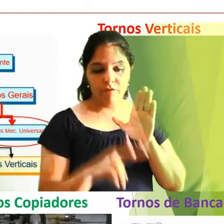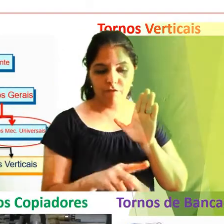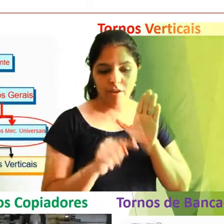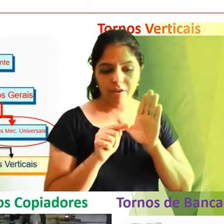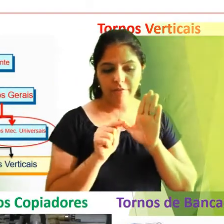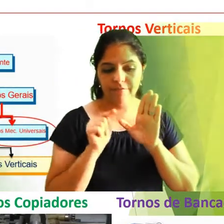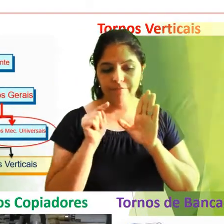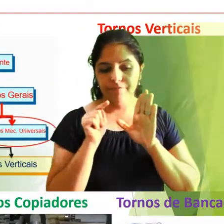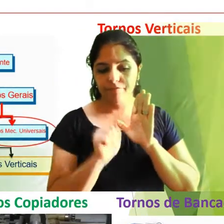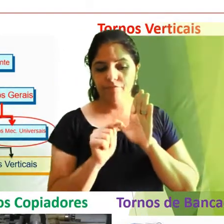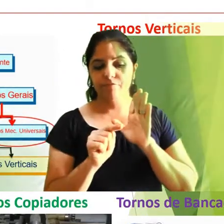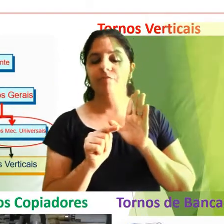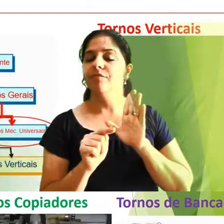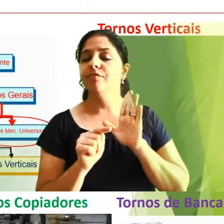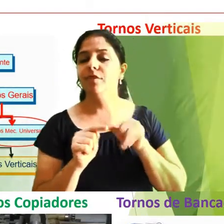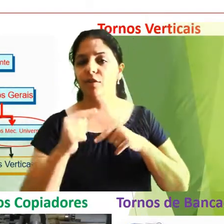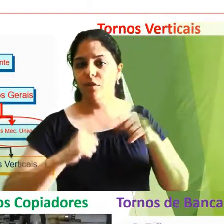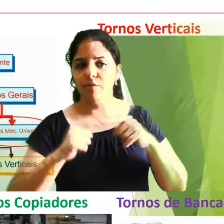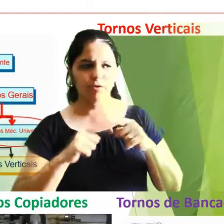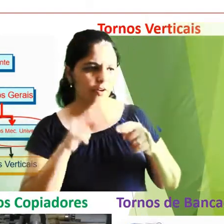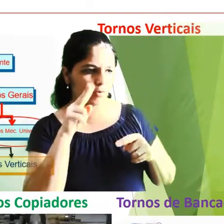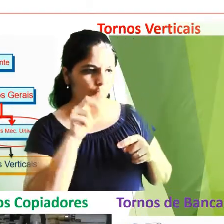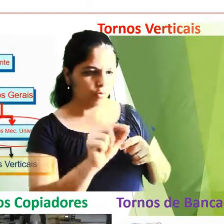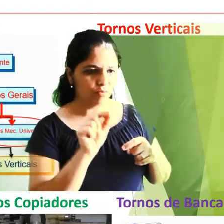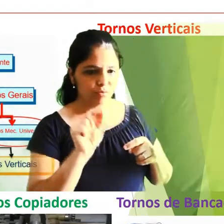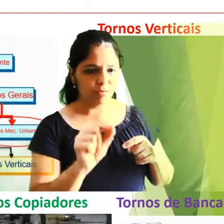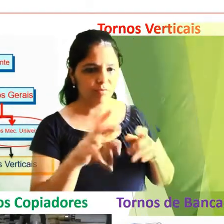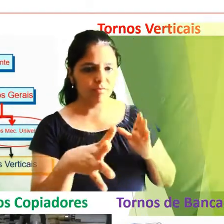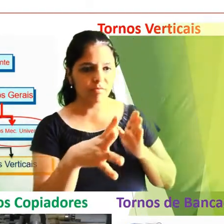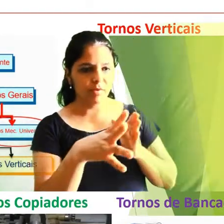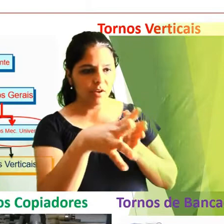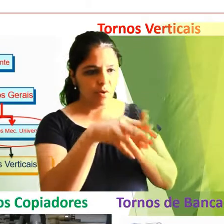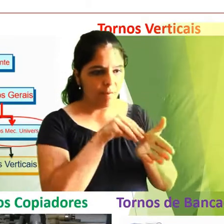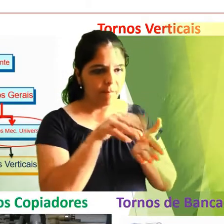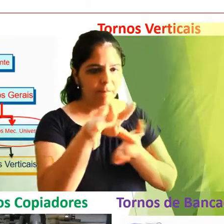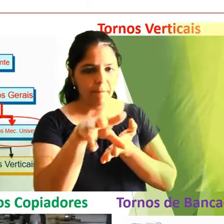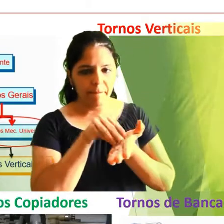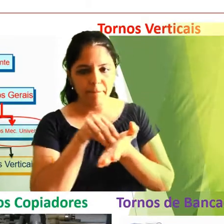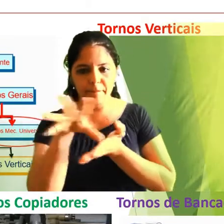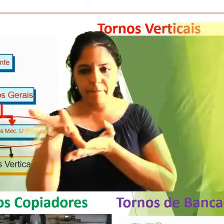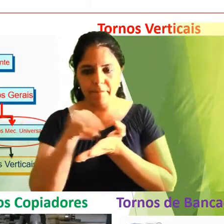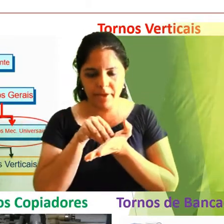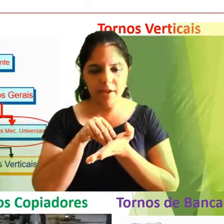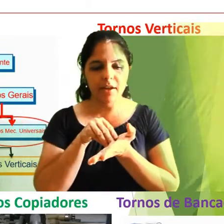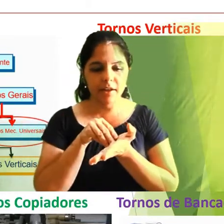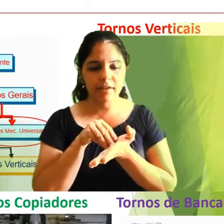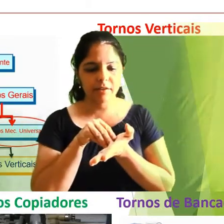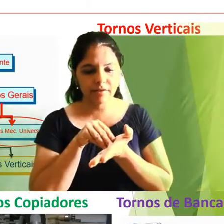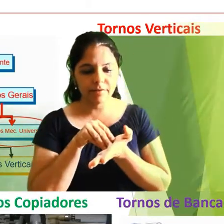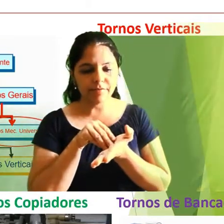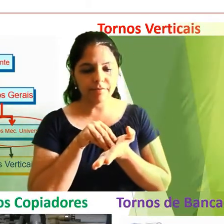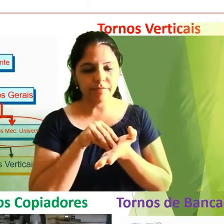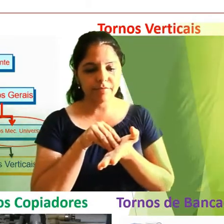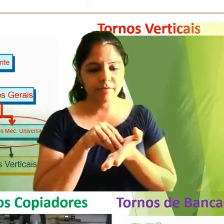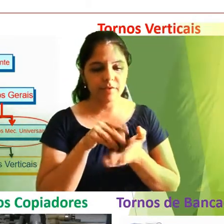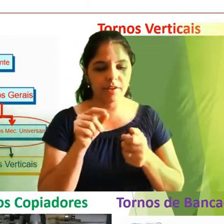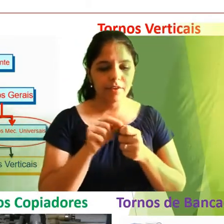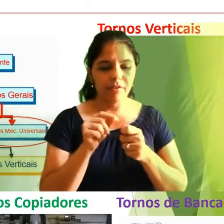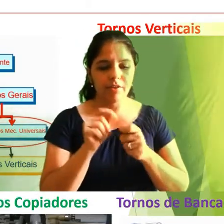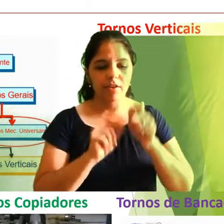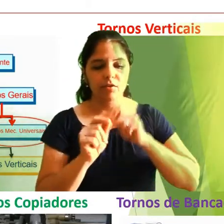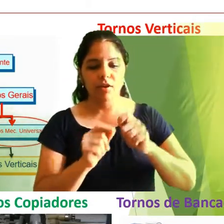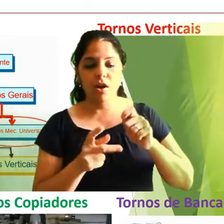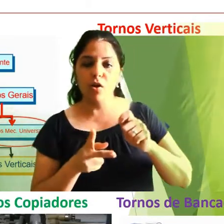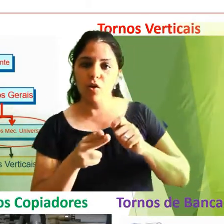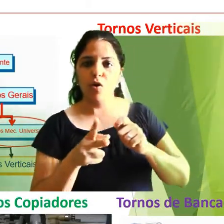né, que essa pecinha ela vai copiando, né, ou seja, essa ponta copiadora ela vai passando pelo perfil e vai sendo cortado